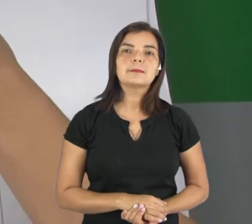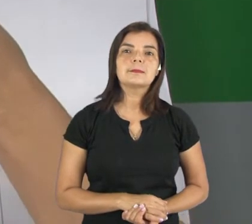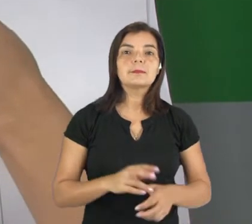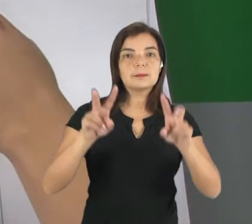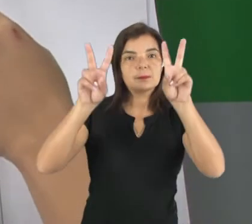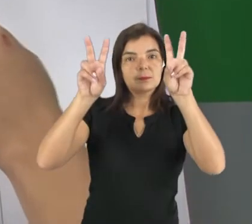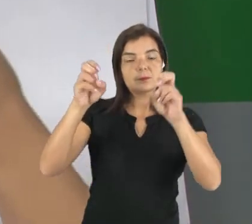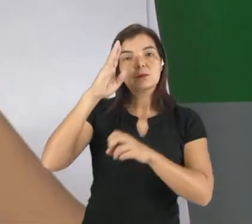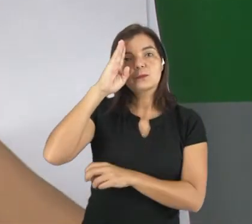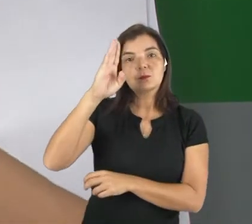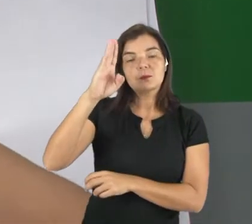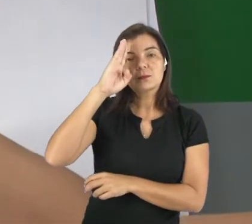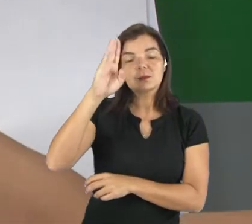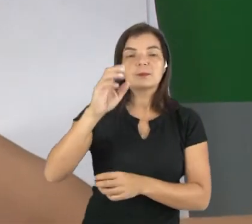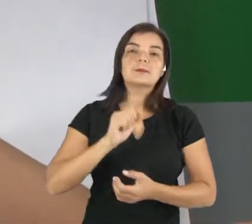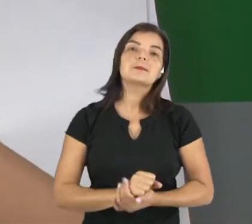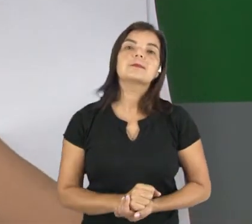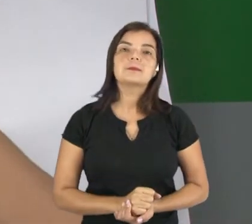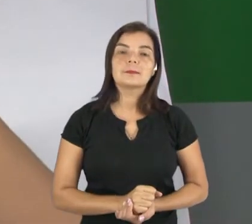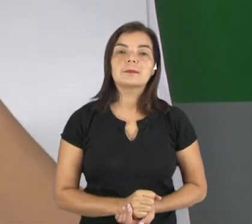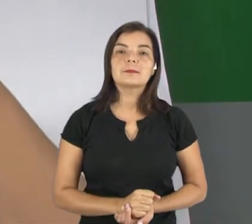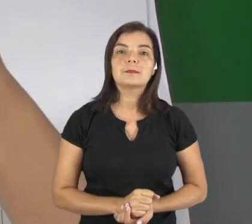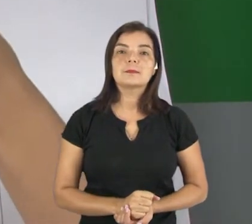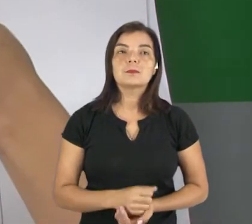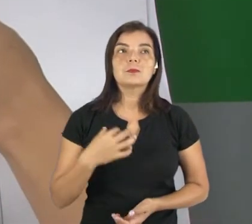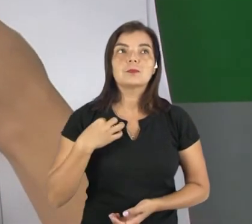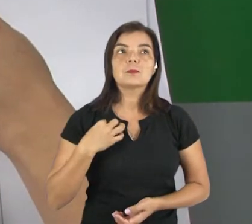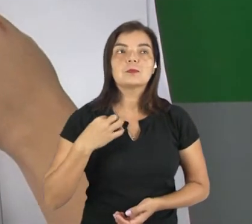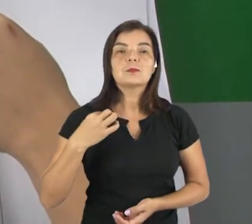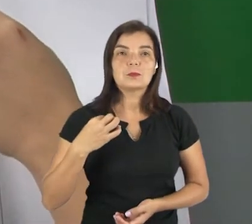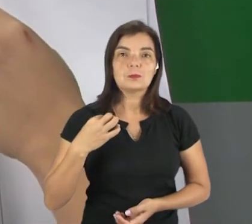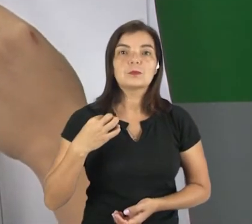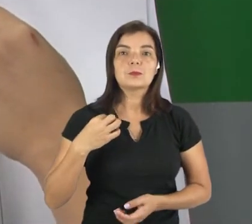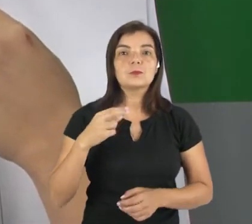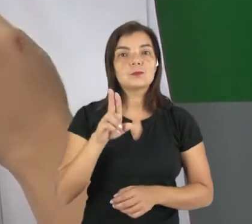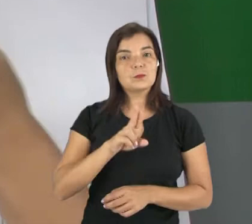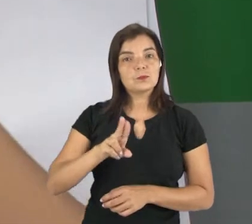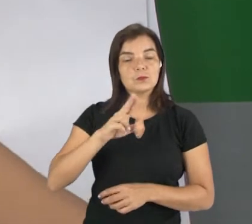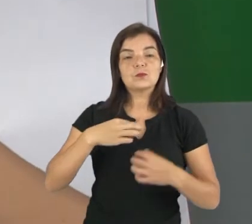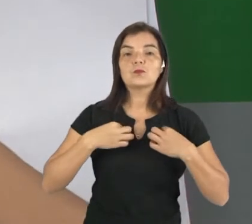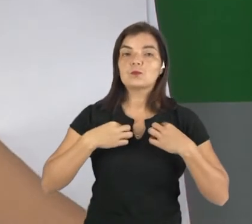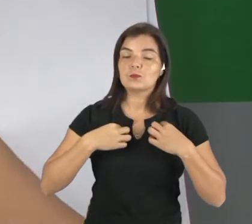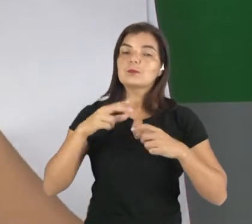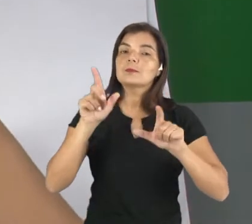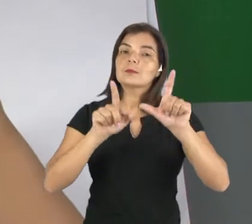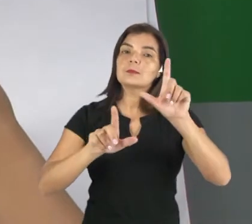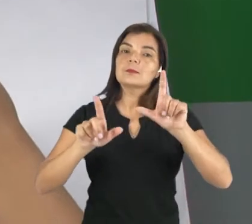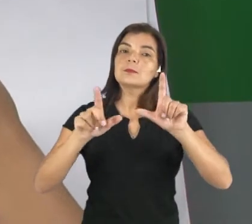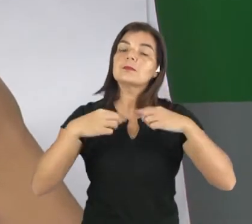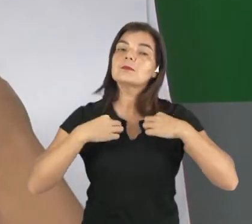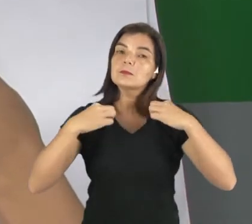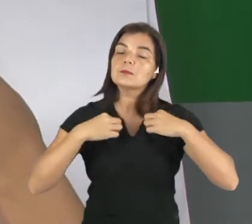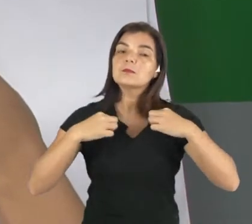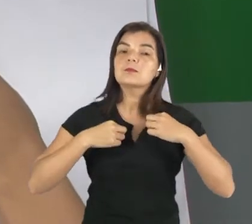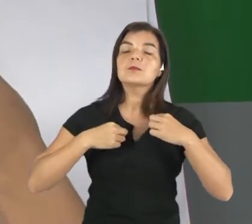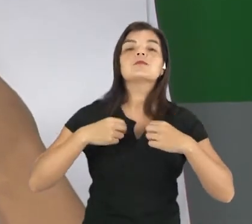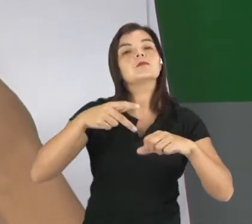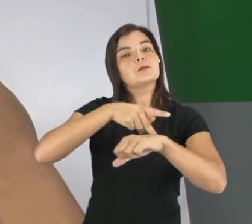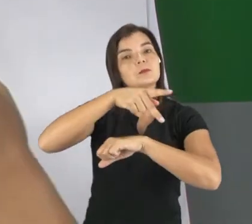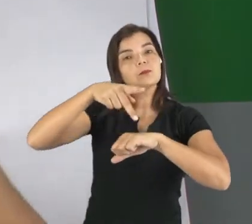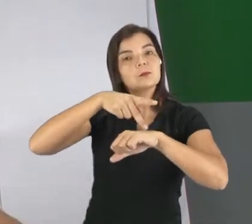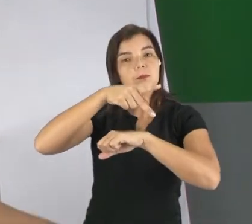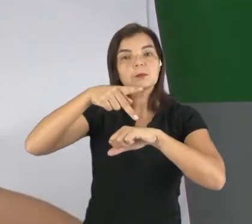O título principal, que no caso aqui, voluntários transformam tecidos usados em roupas para crianças carentes do Brasil e da